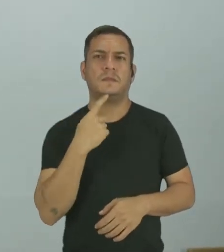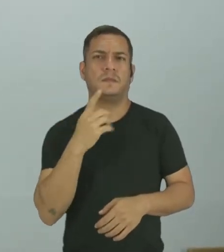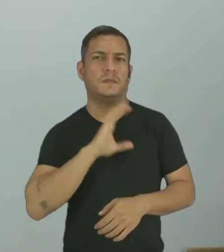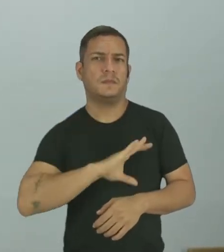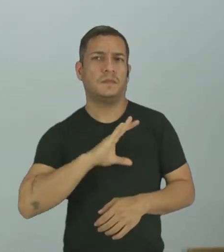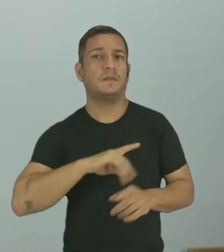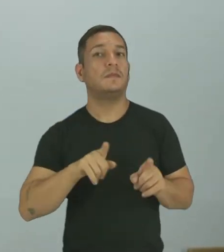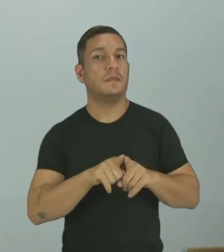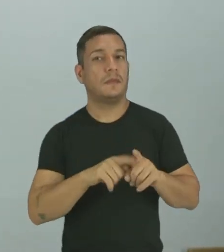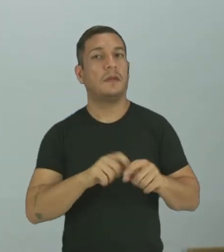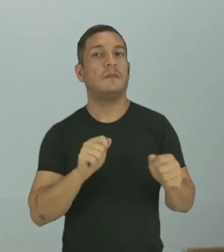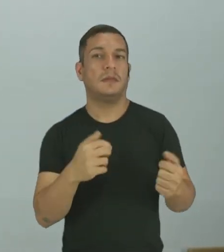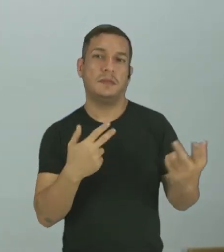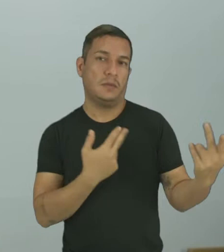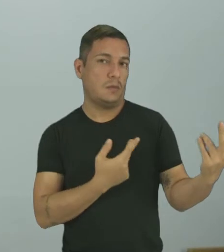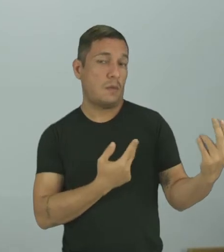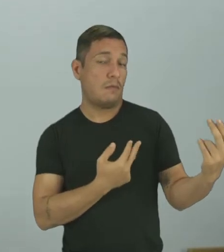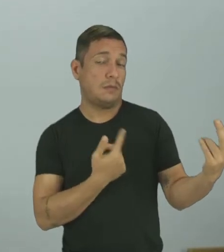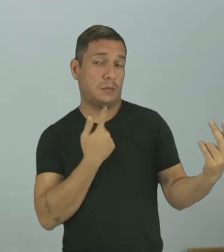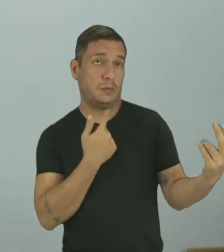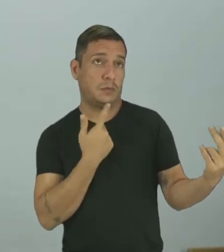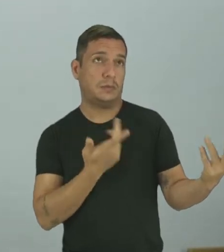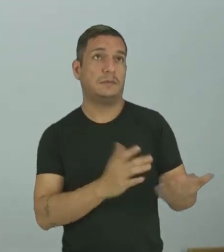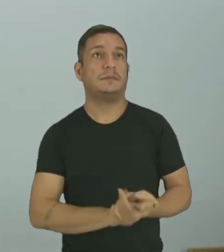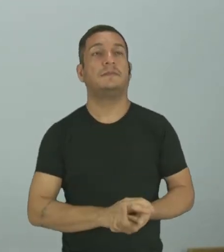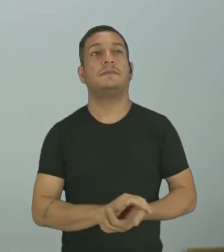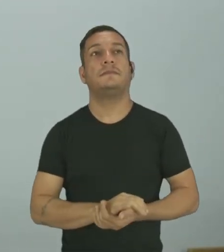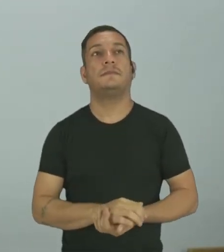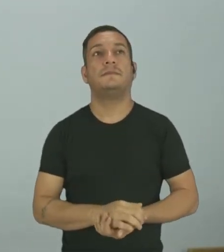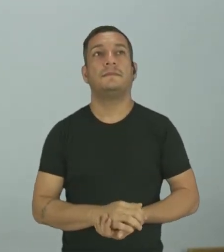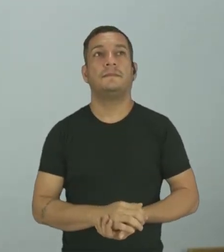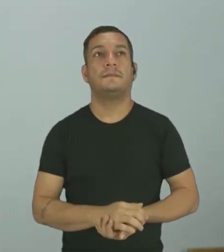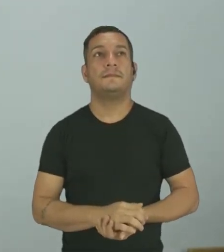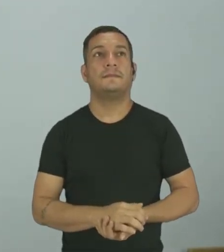colega também pode ser a sua.